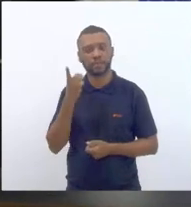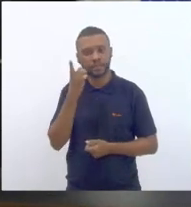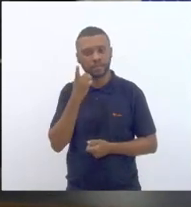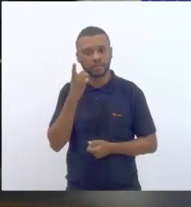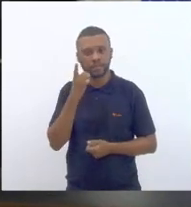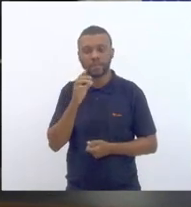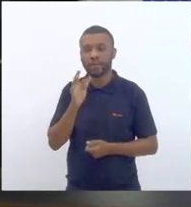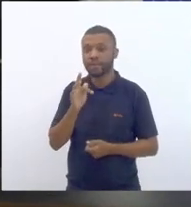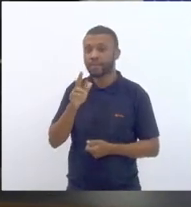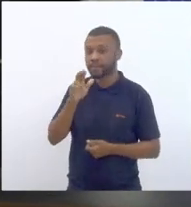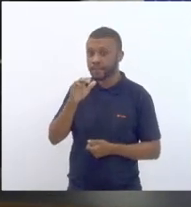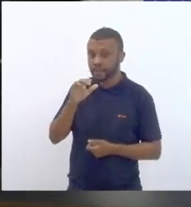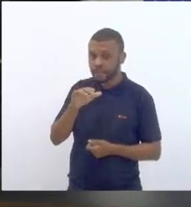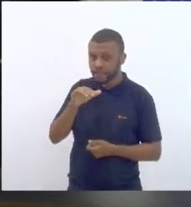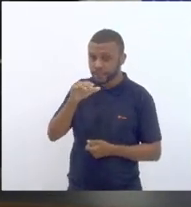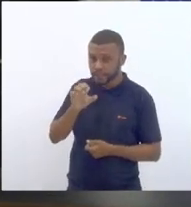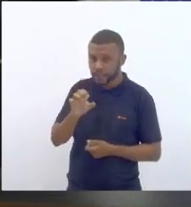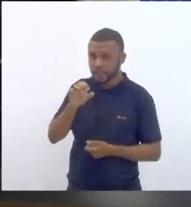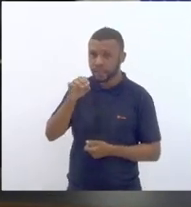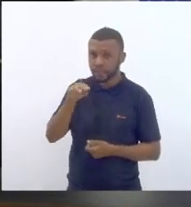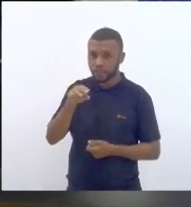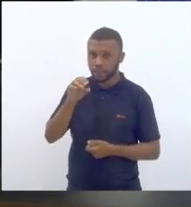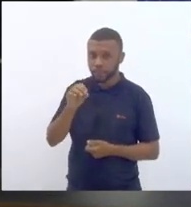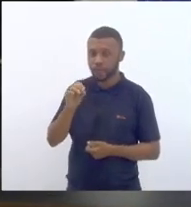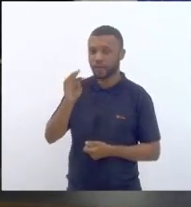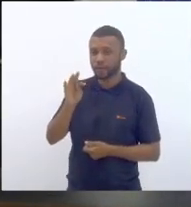Deputada Franciane Mota.